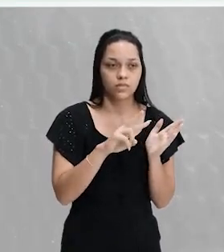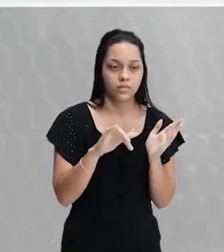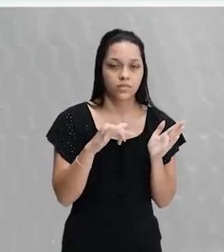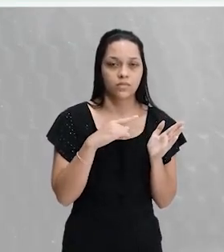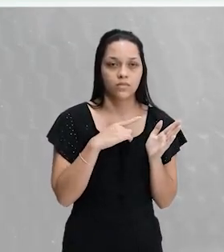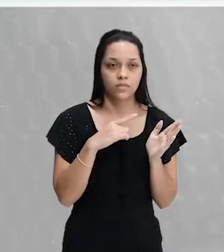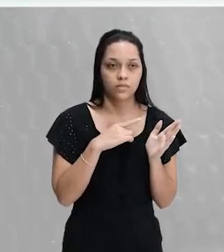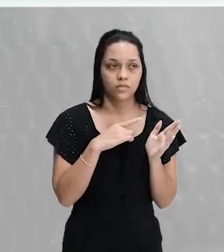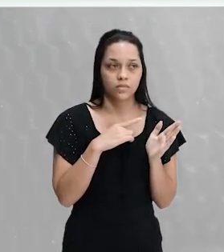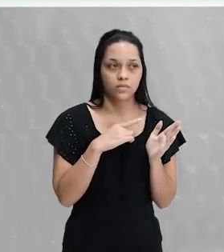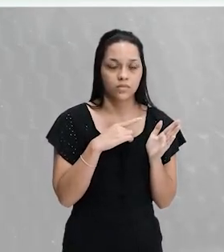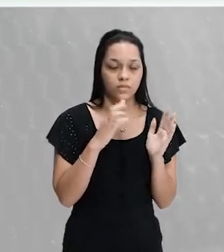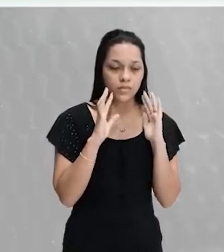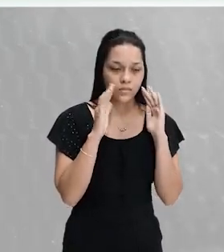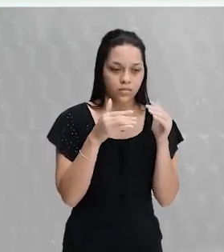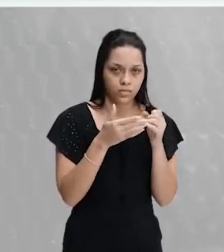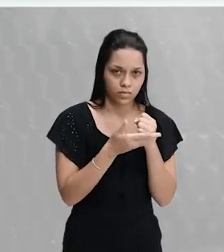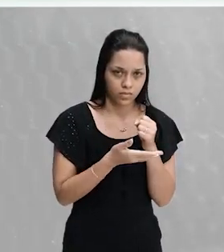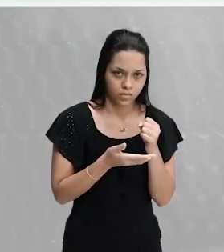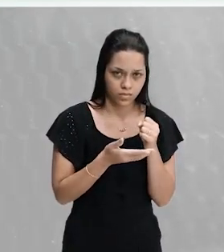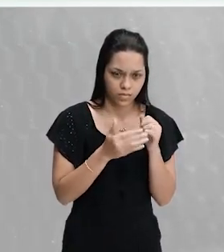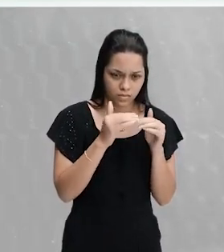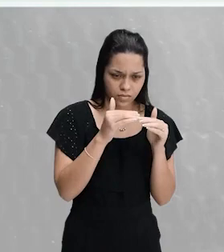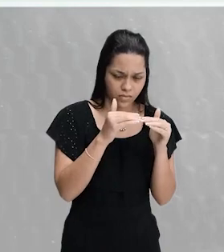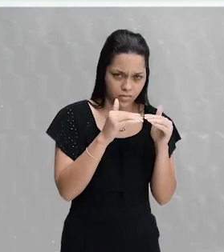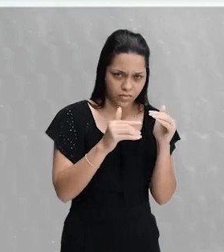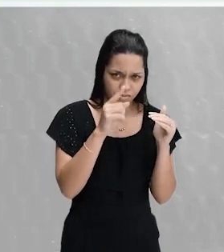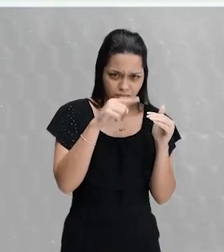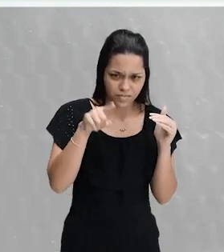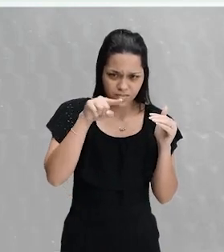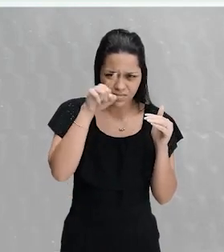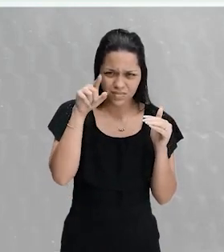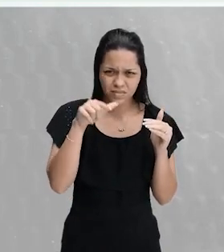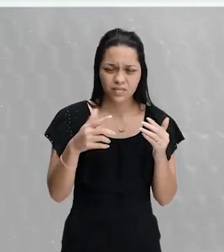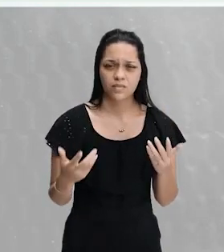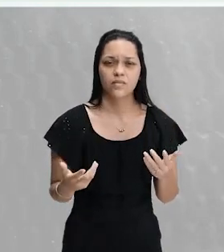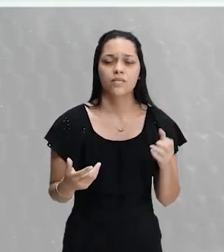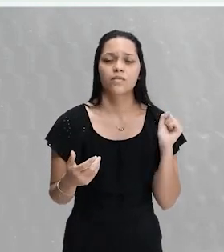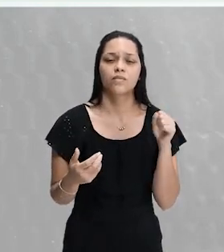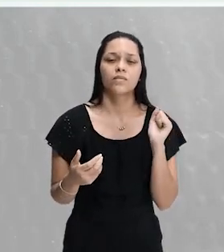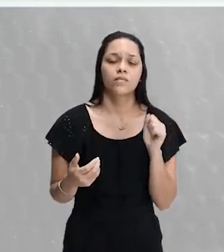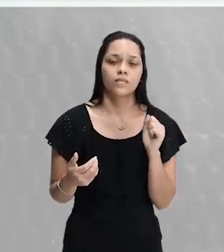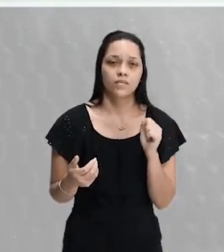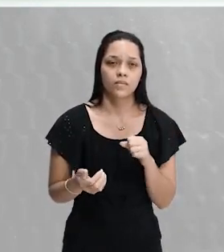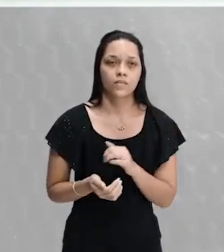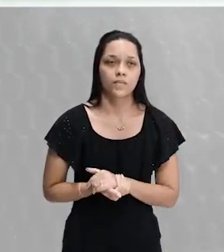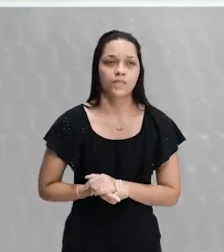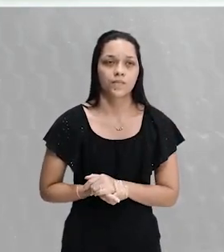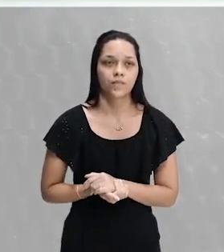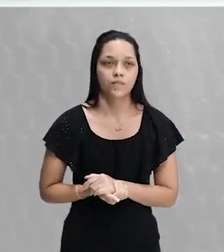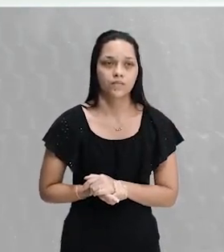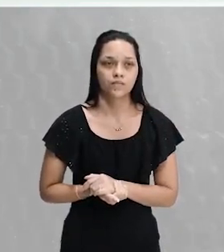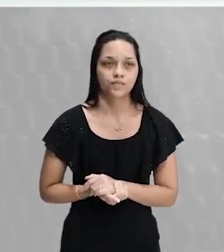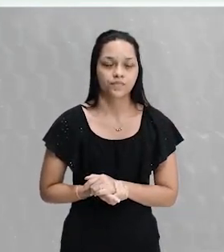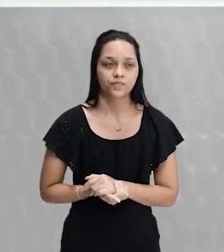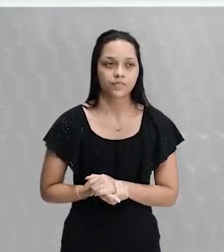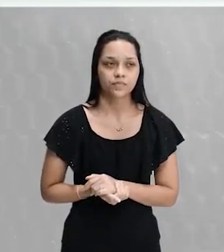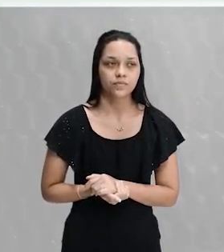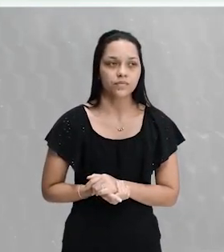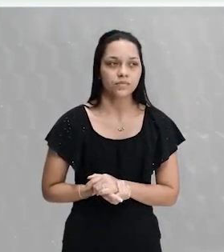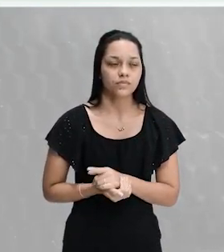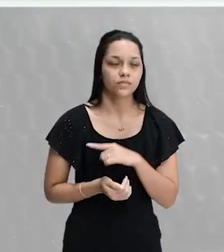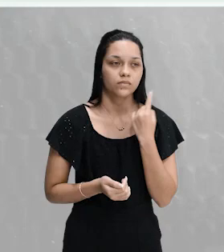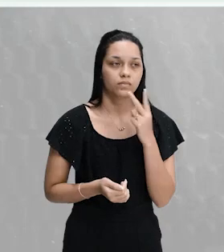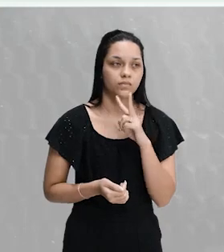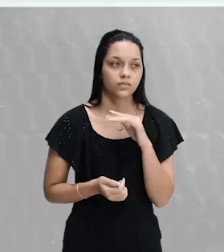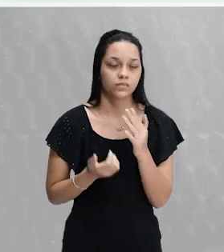ter a concavidade voltada para baixo. É isso que o senhor quer dizer? É exatamente isso. Tá? Duas coisas que a gente vai